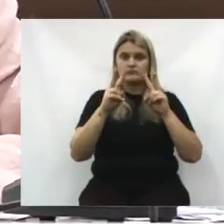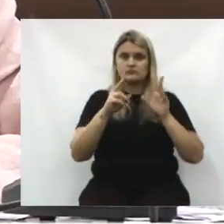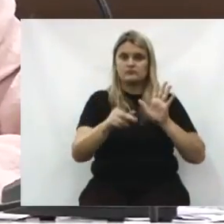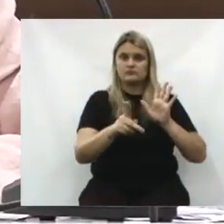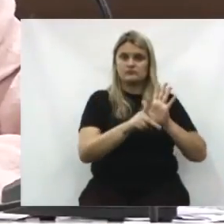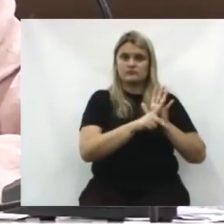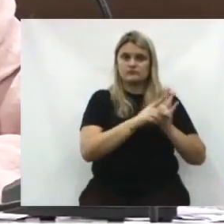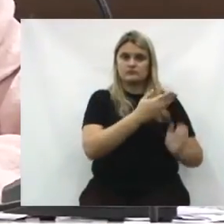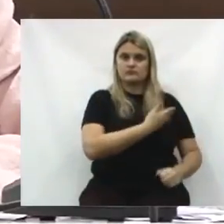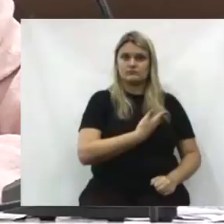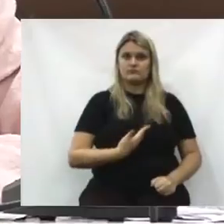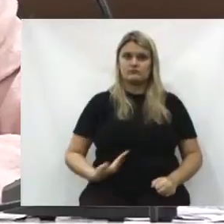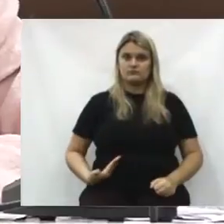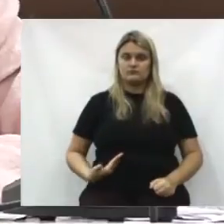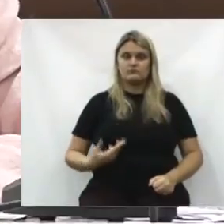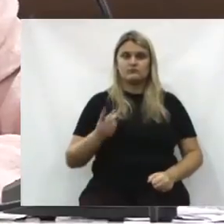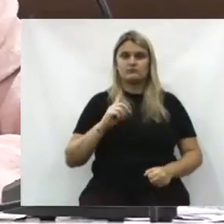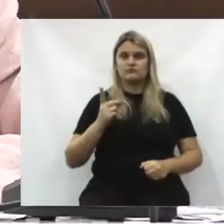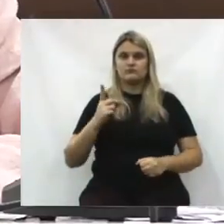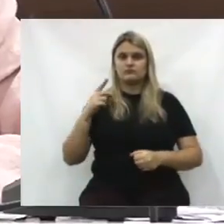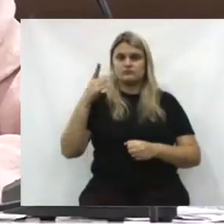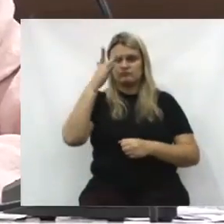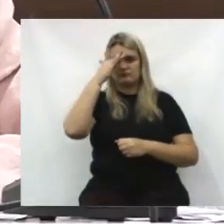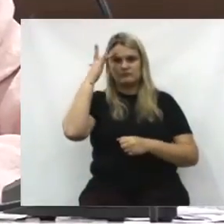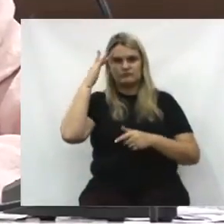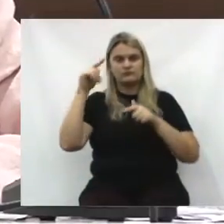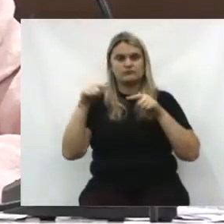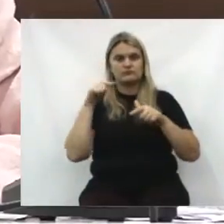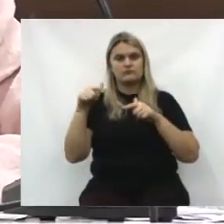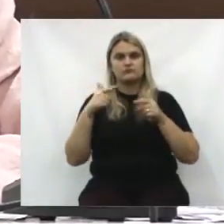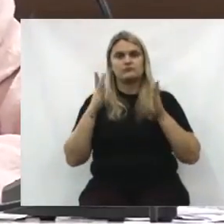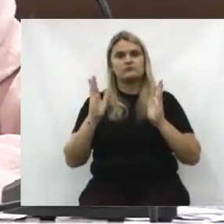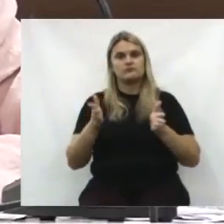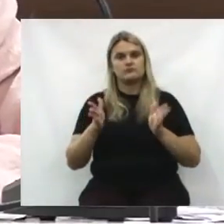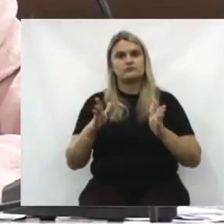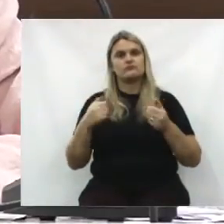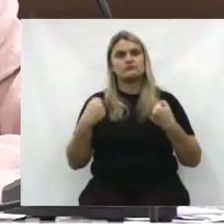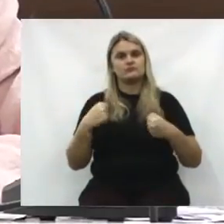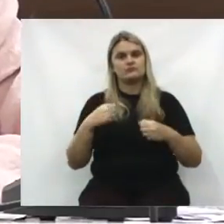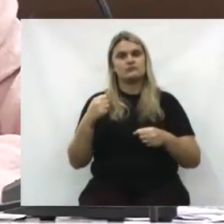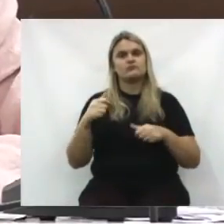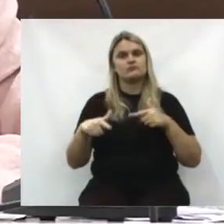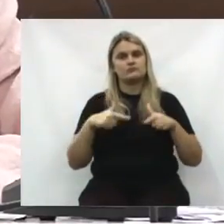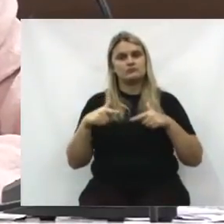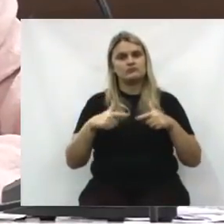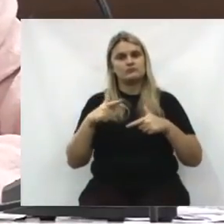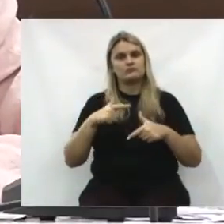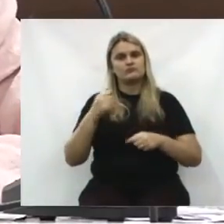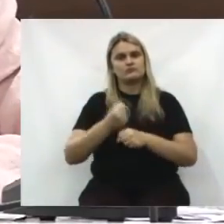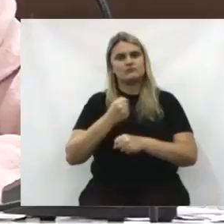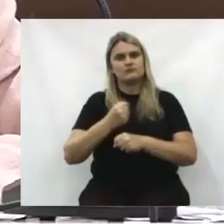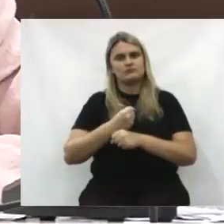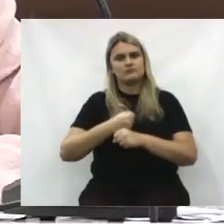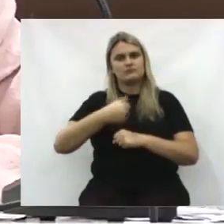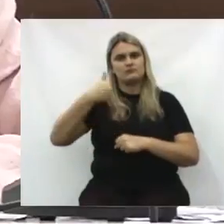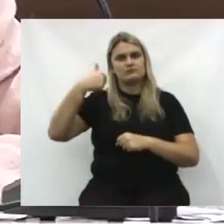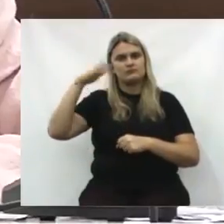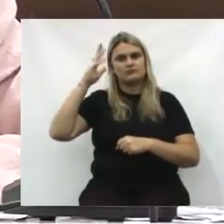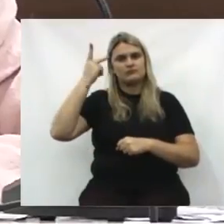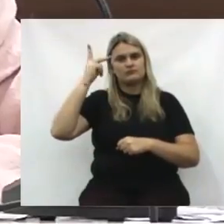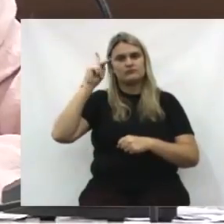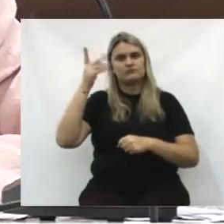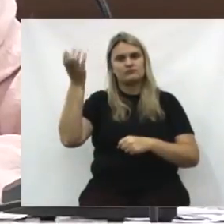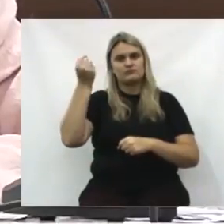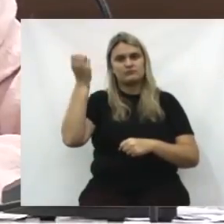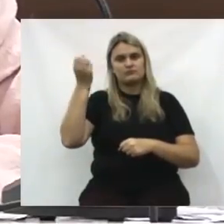ser reparado pelo próprio governo e não pelos trabalhadores, que agora terão que trabalhar mais